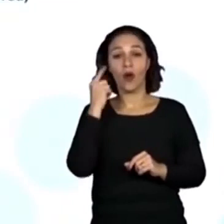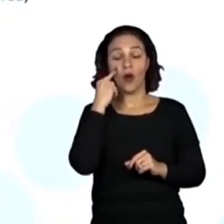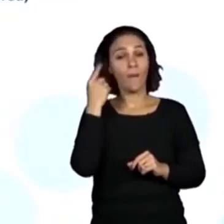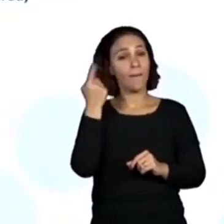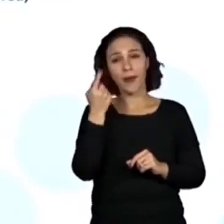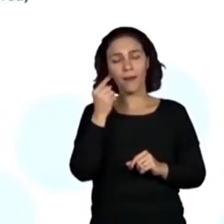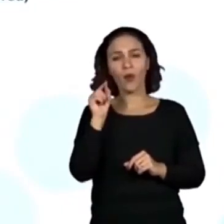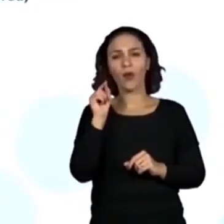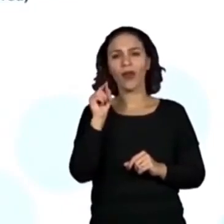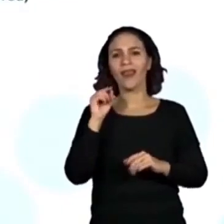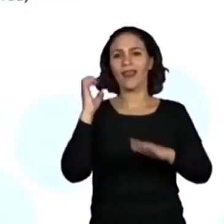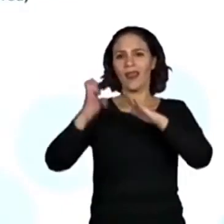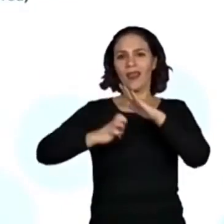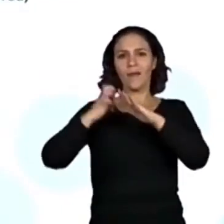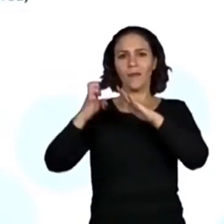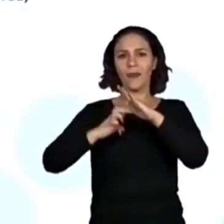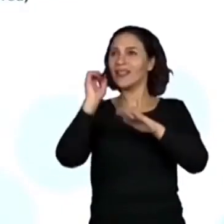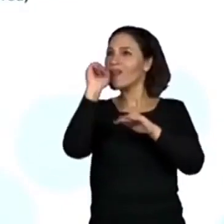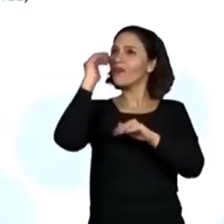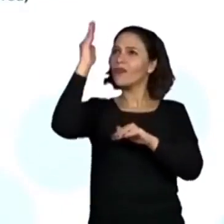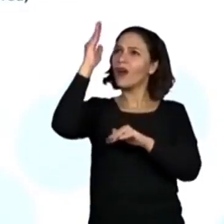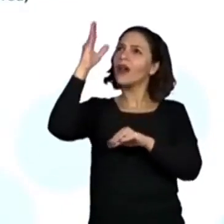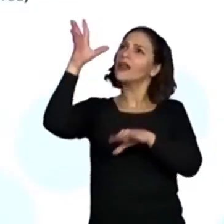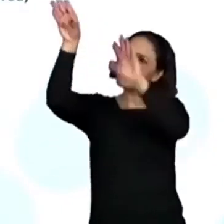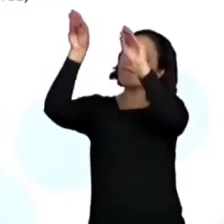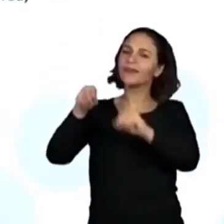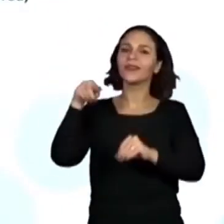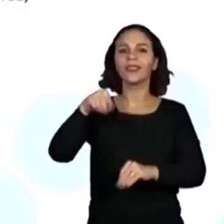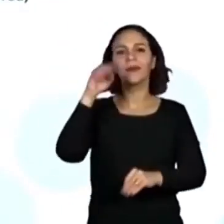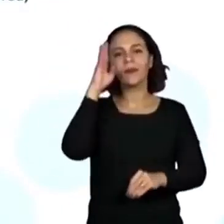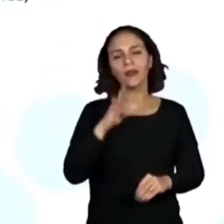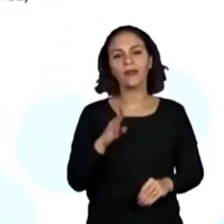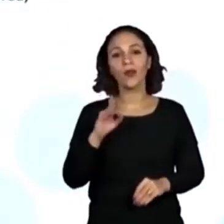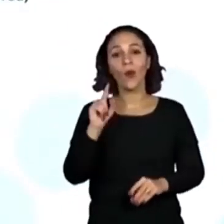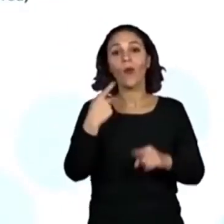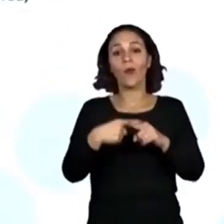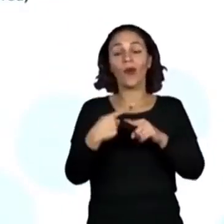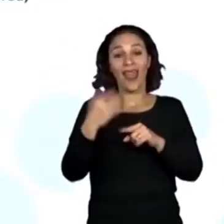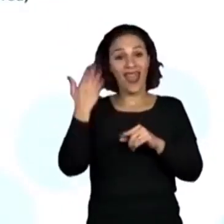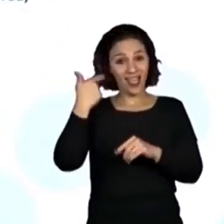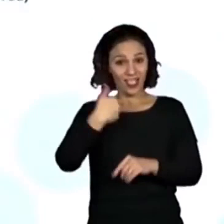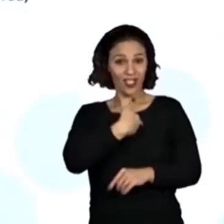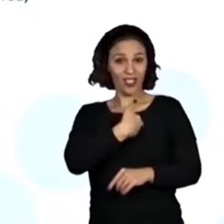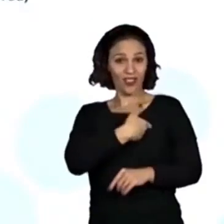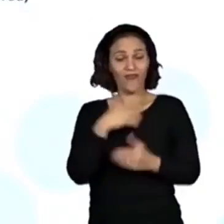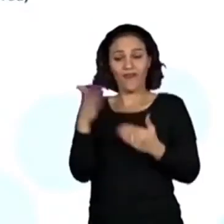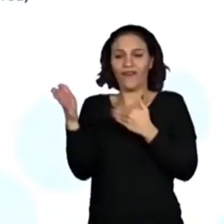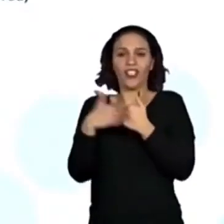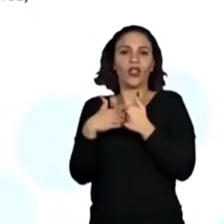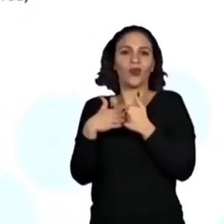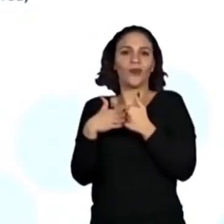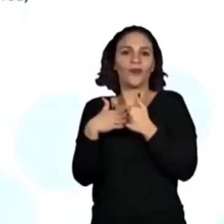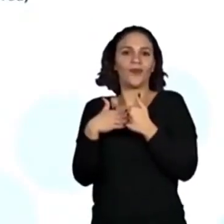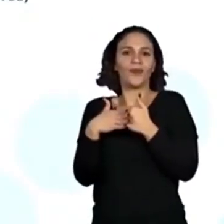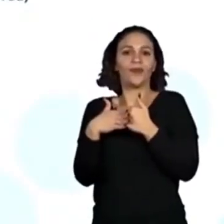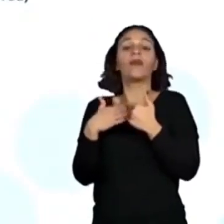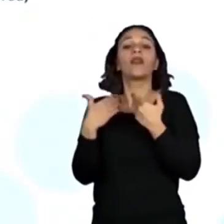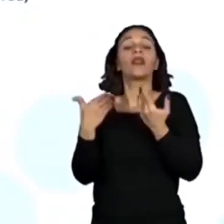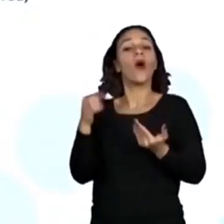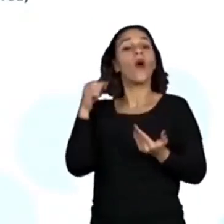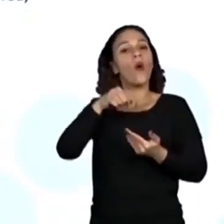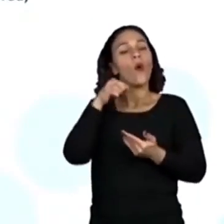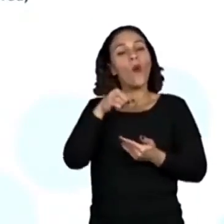transferir multinacionais para o Brasil. Getúlio Vargas fez uma política nacionalista fechada. Juscelino já começa a abrir